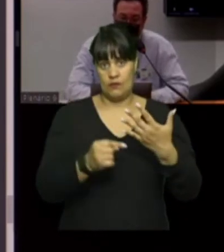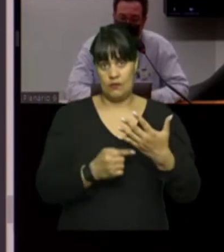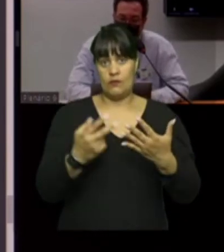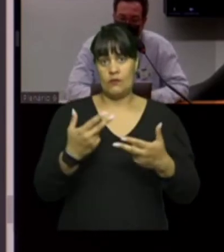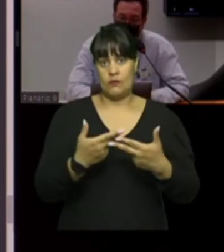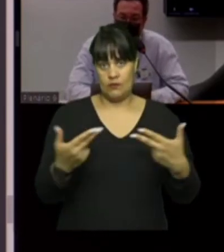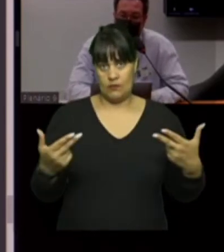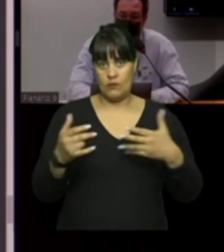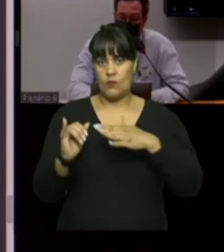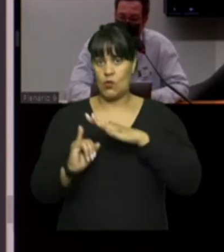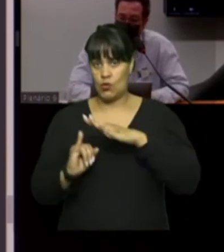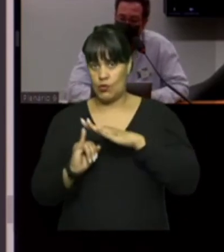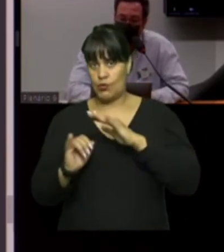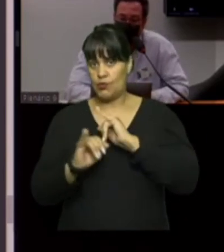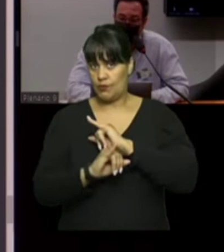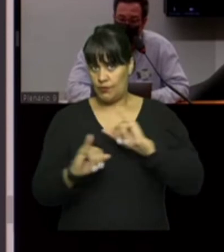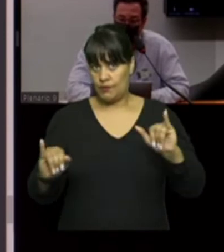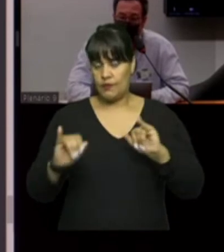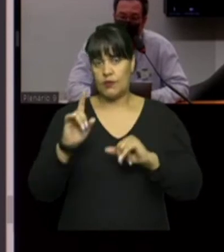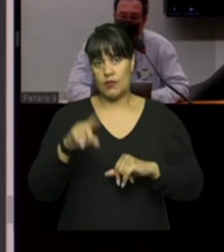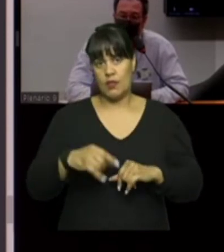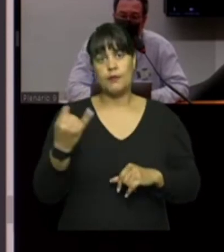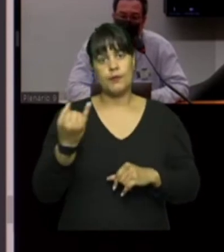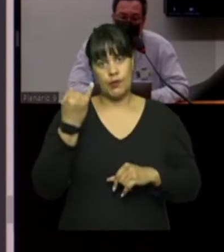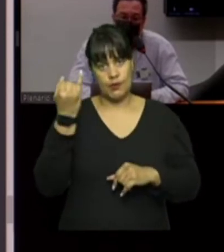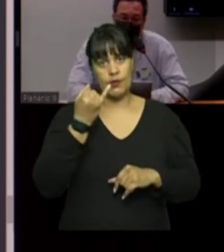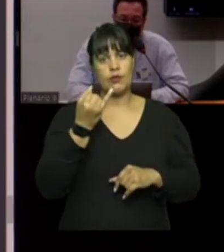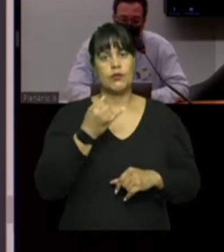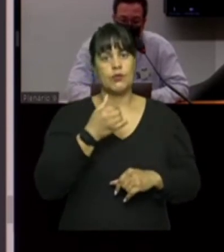entende que é imprescindível que a gestão federal